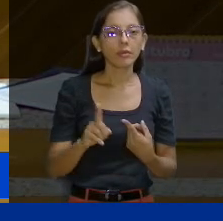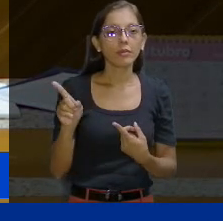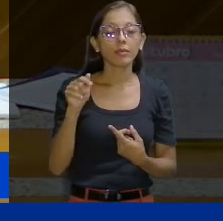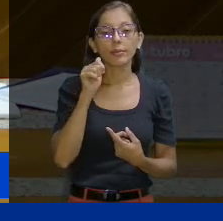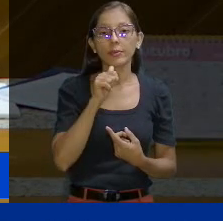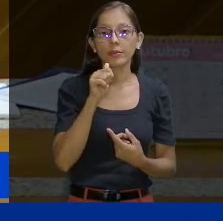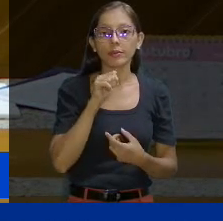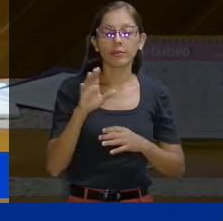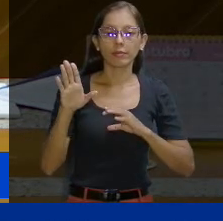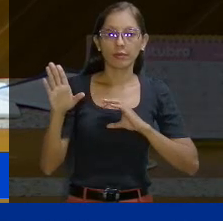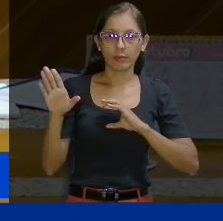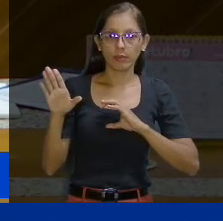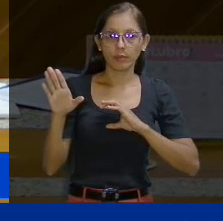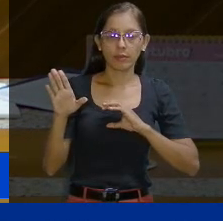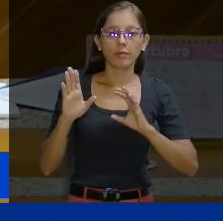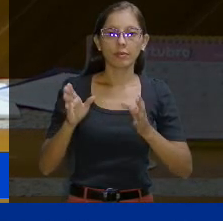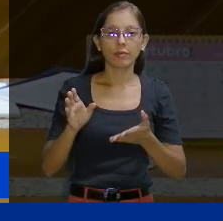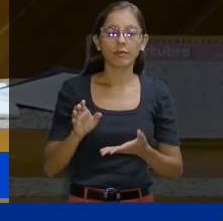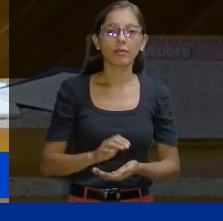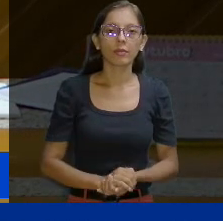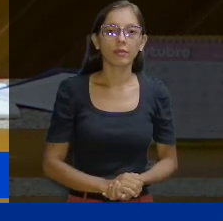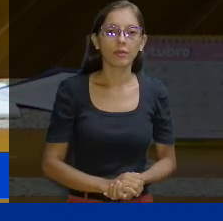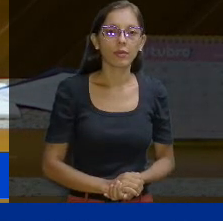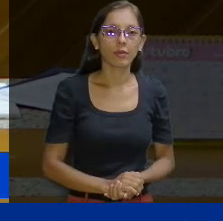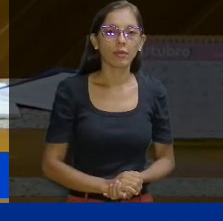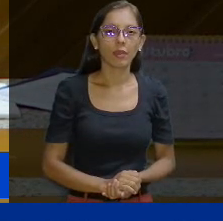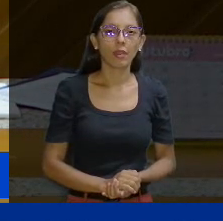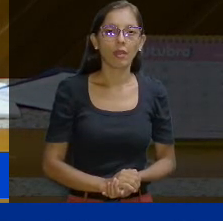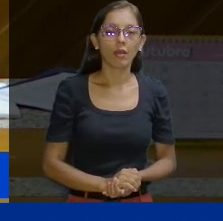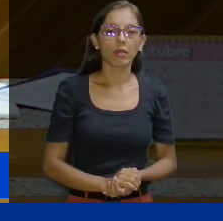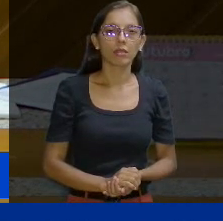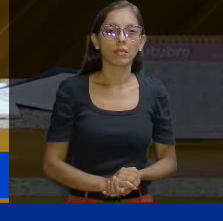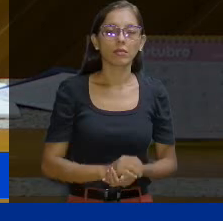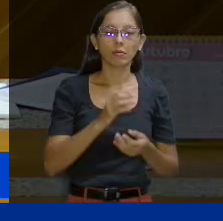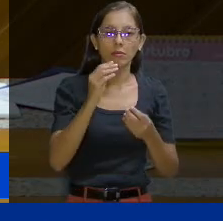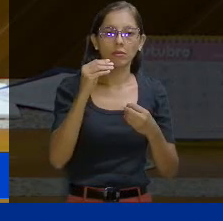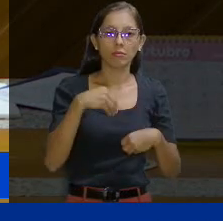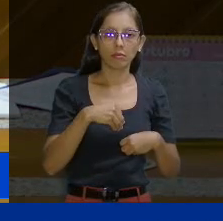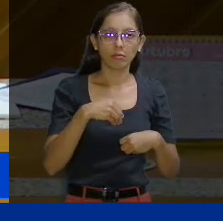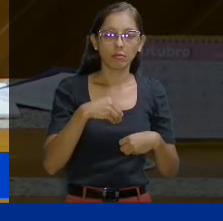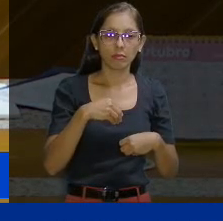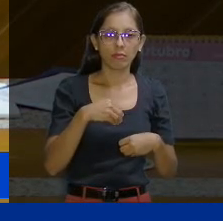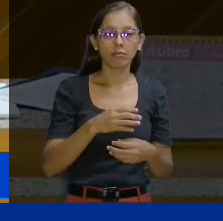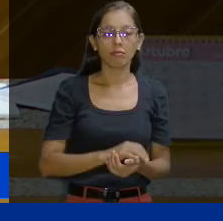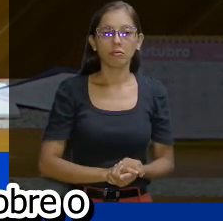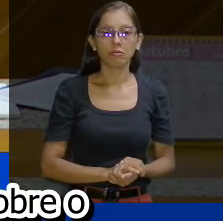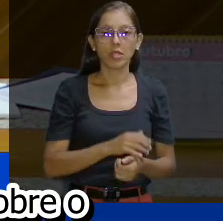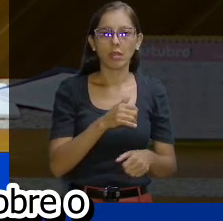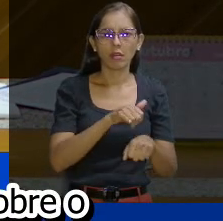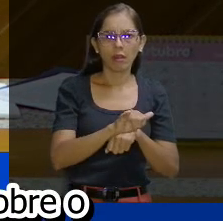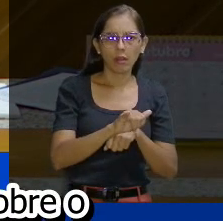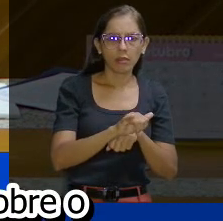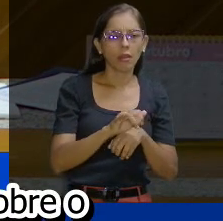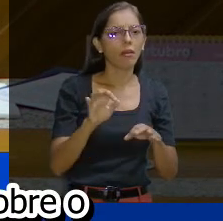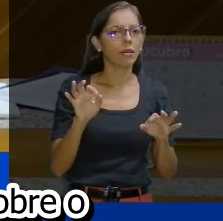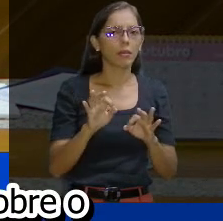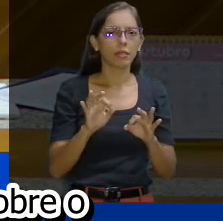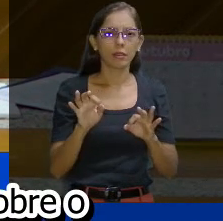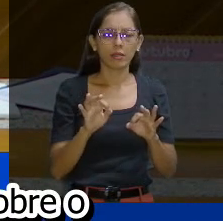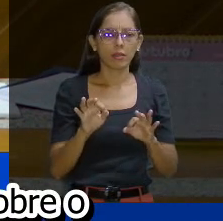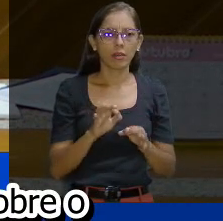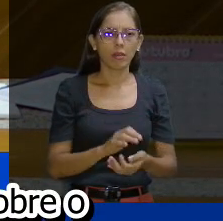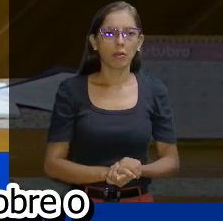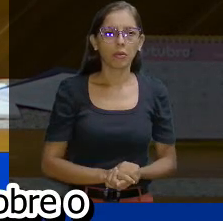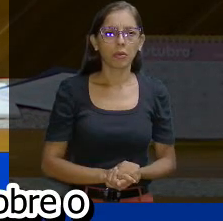e recebeu recurso do fundo partidário, fatos que afastam a alegação de candidatura fictícia. Assim, não há qualquer